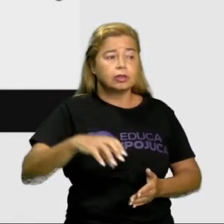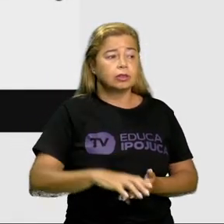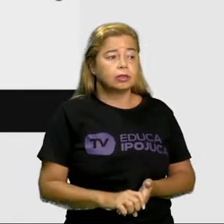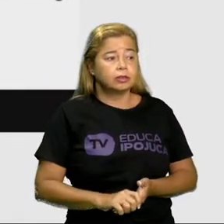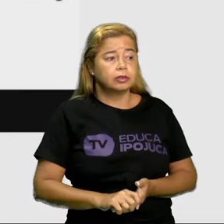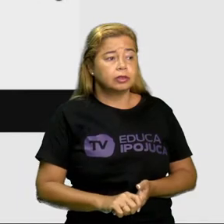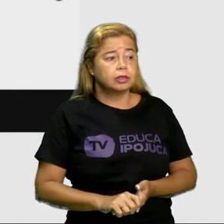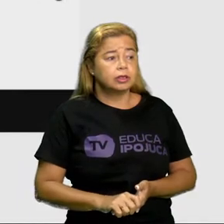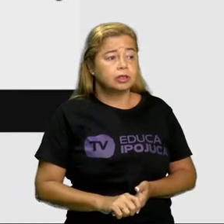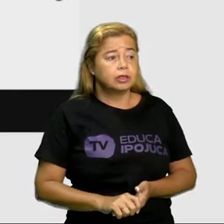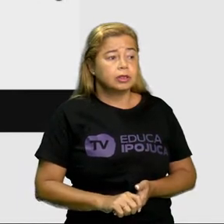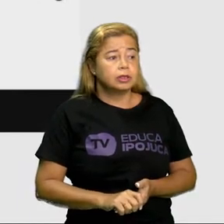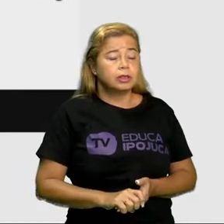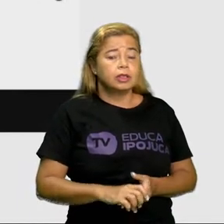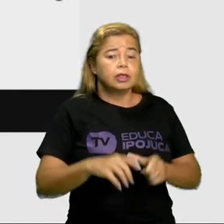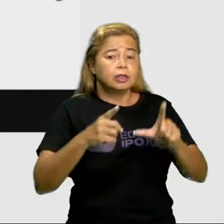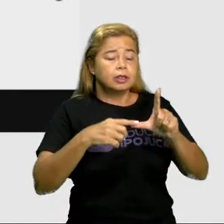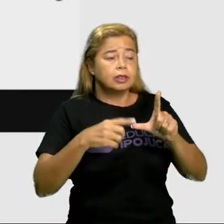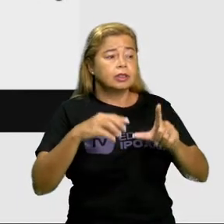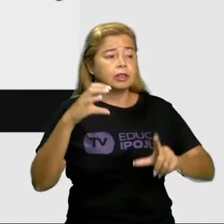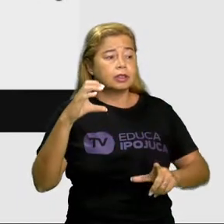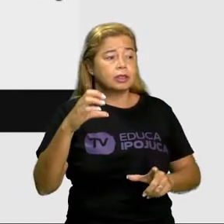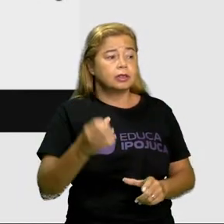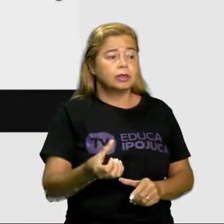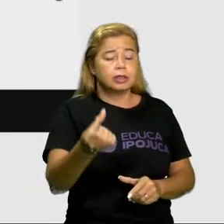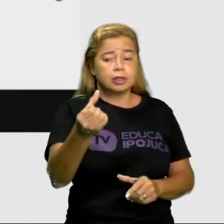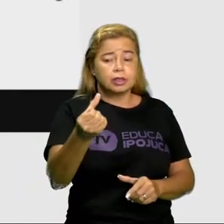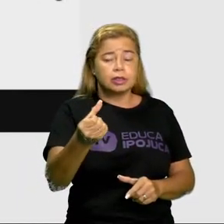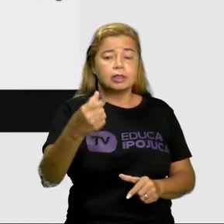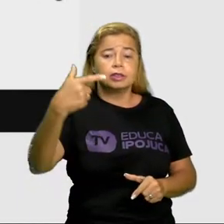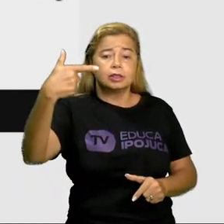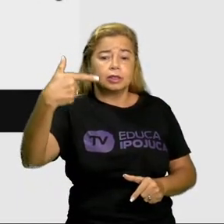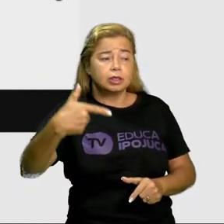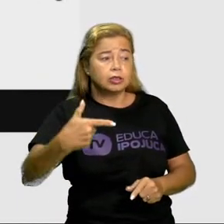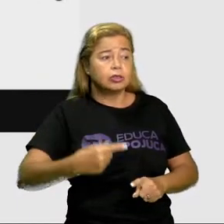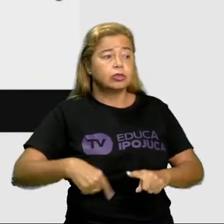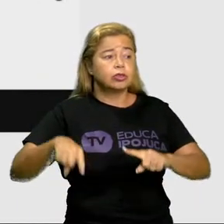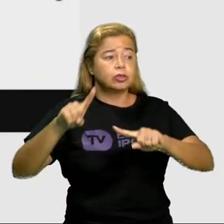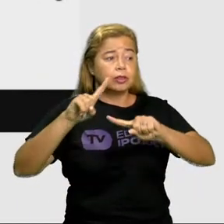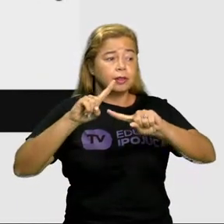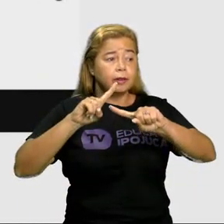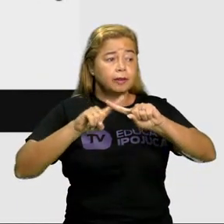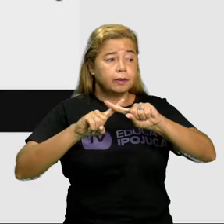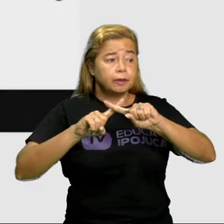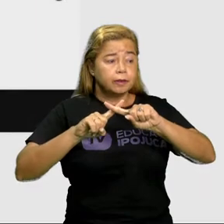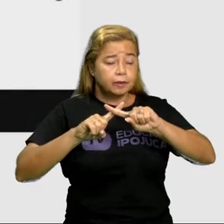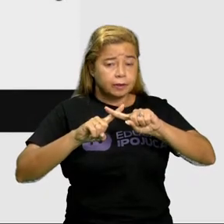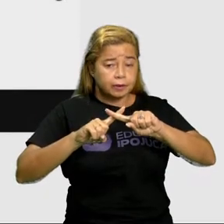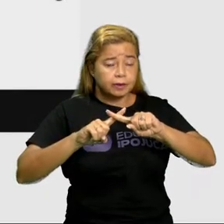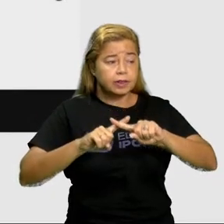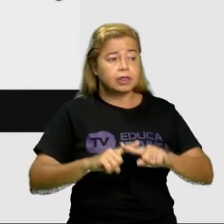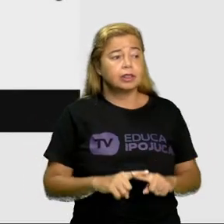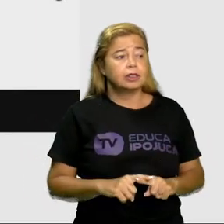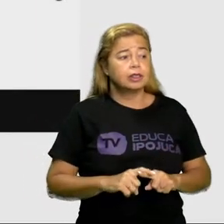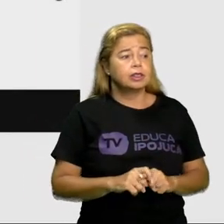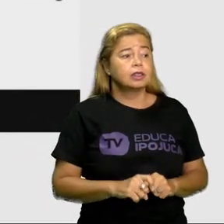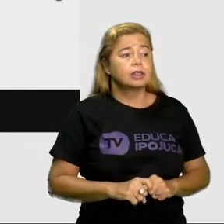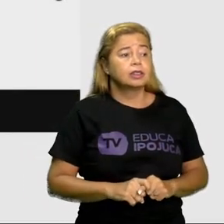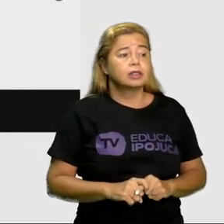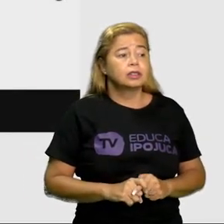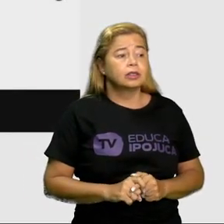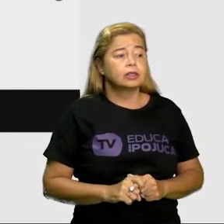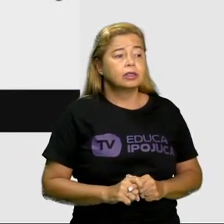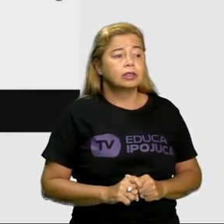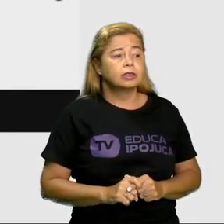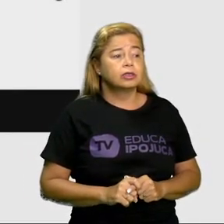62 vezes 348. Gente, esse sinalzinho aqui, que ele está uma bolinha, ele também significa